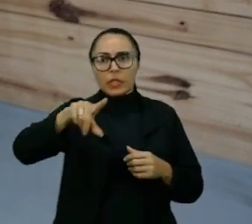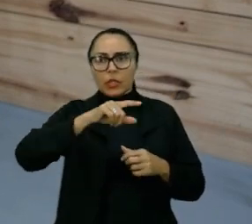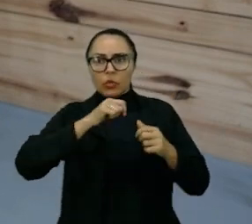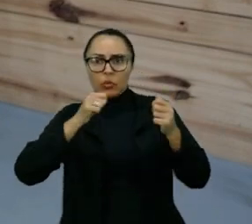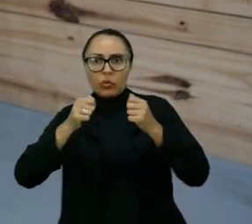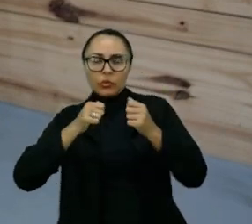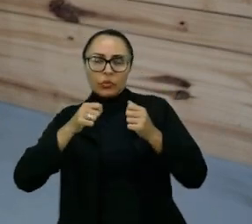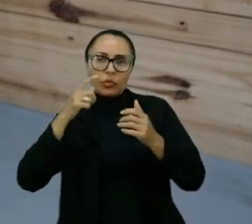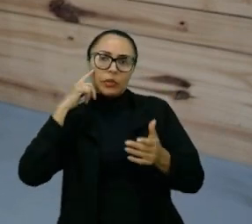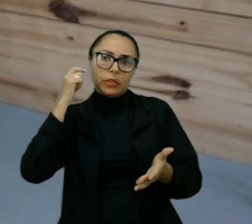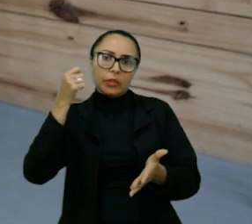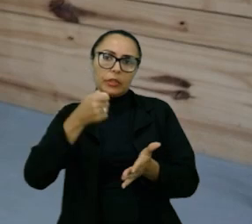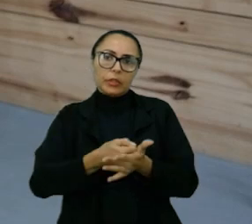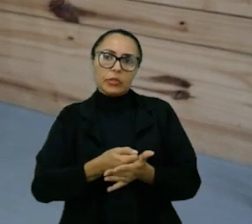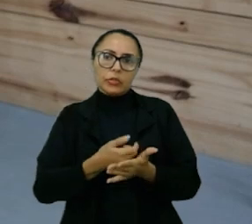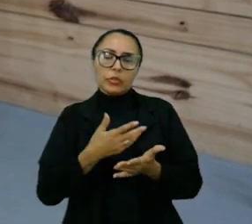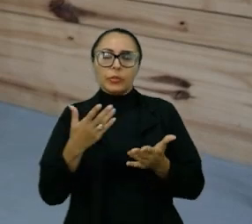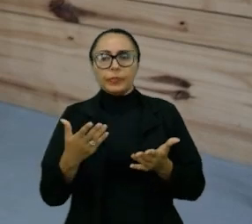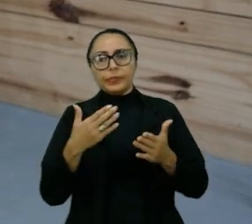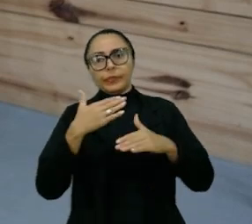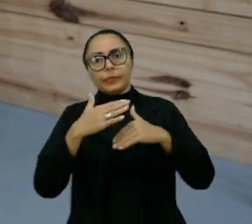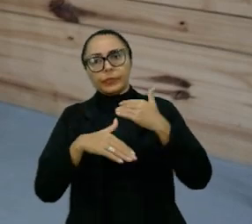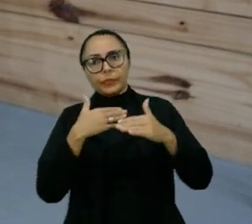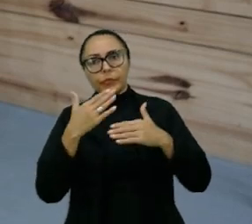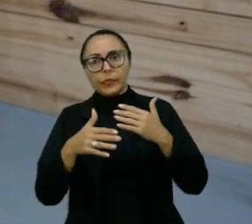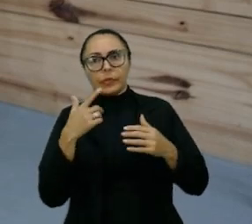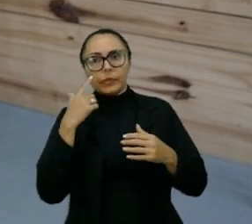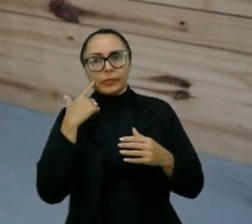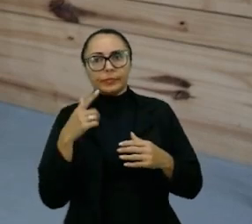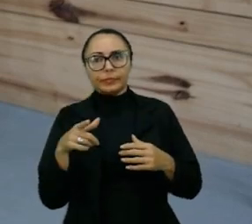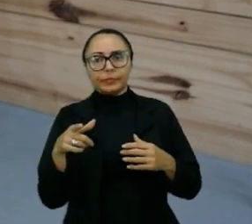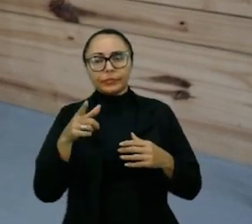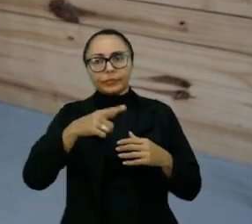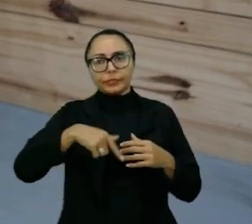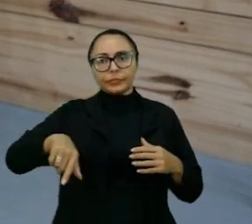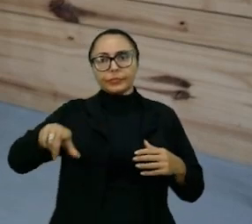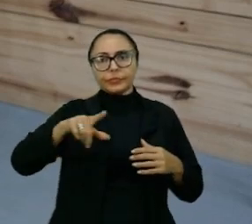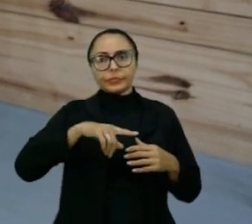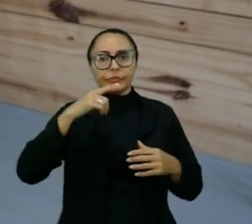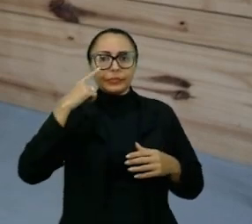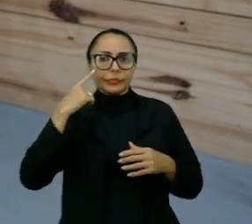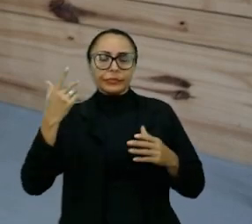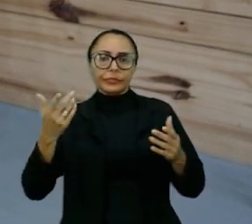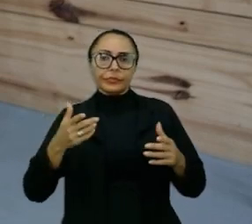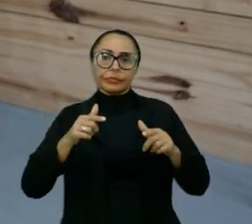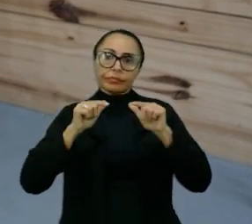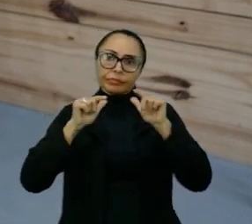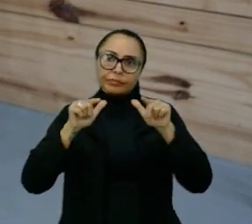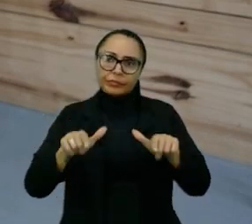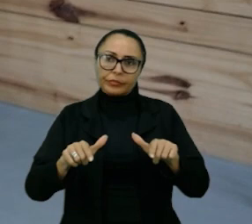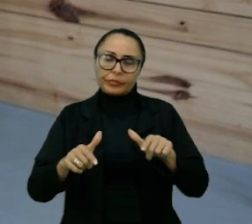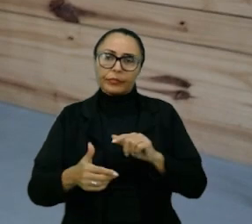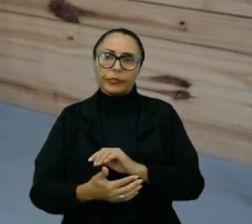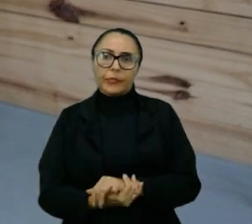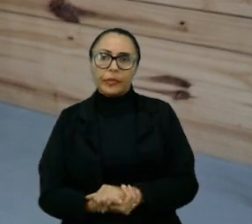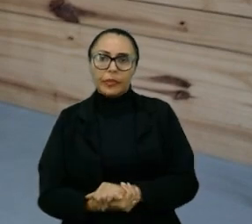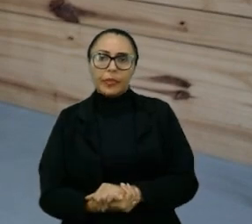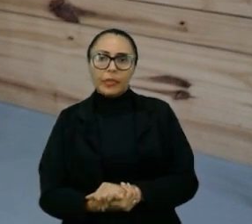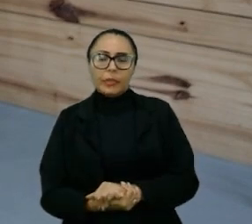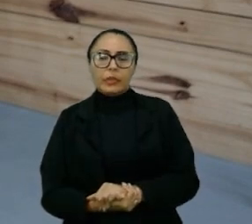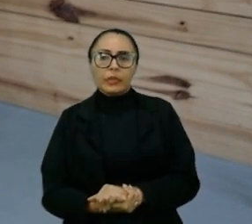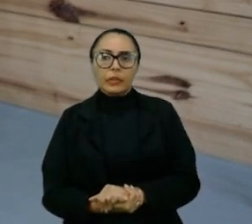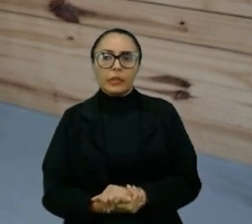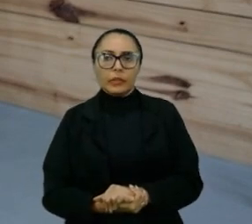de qualidade no processo Isso. e você chegar à certificação, Exatamente. né? E você falou até aí